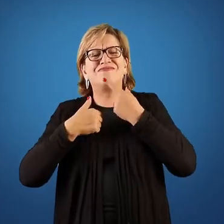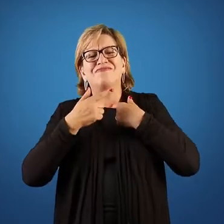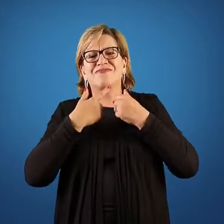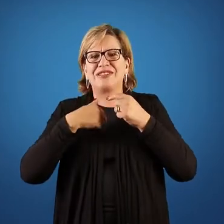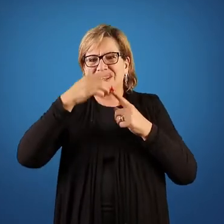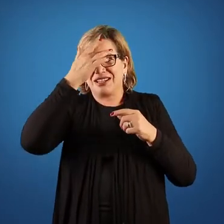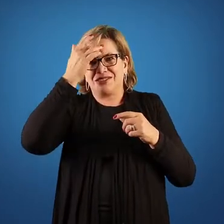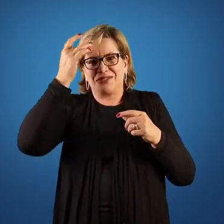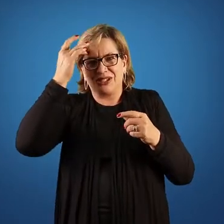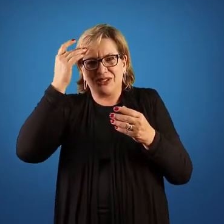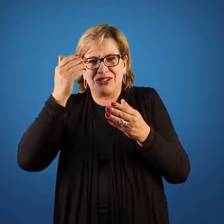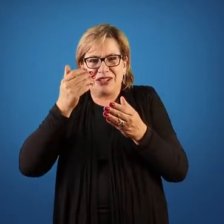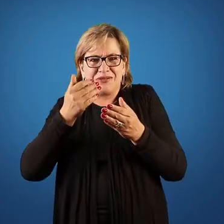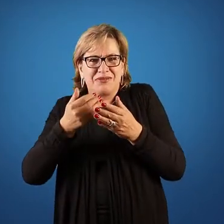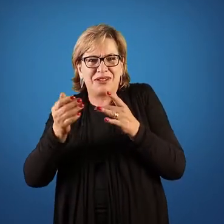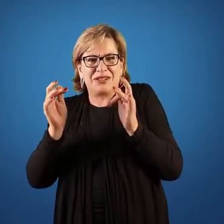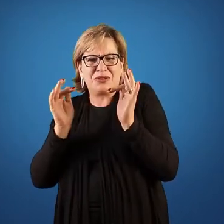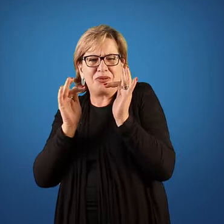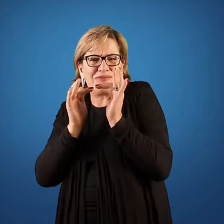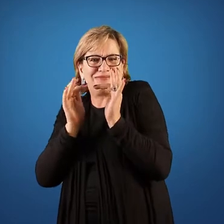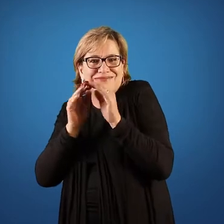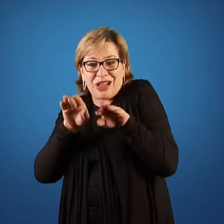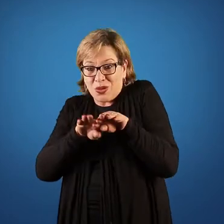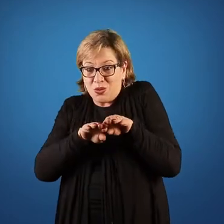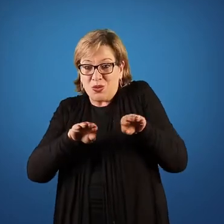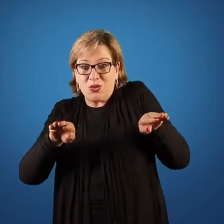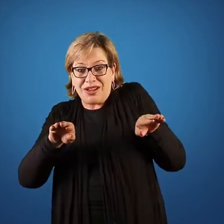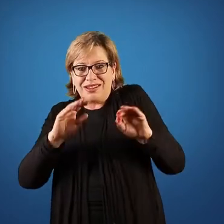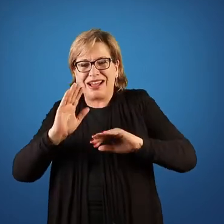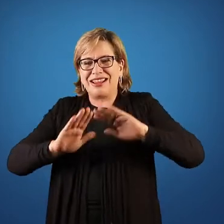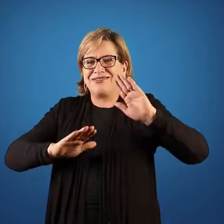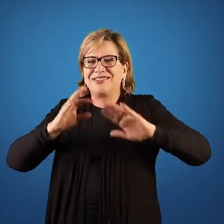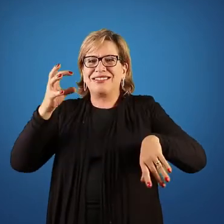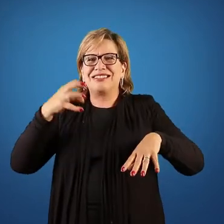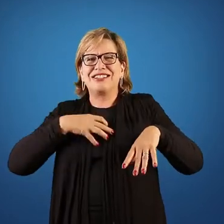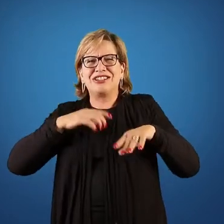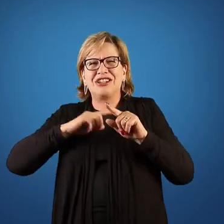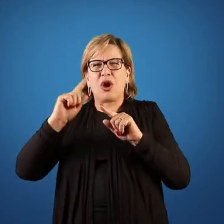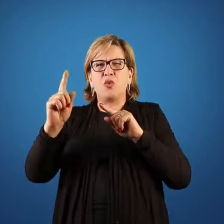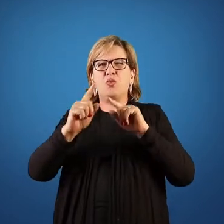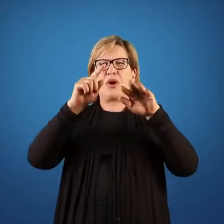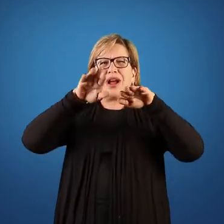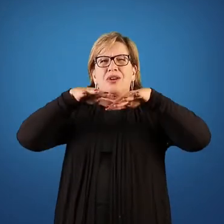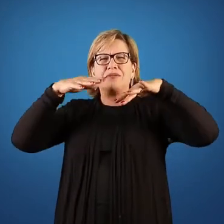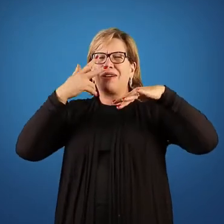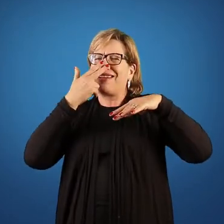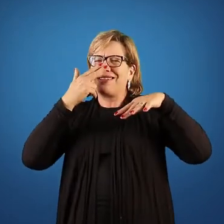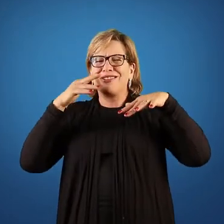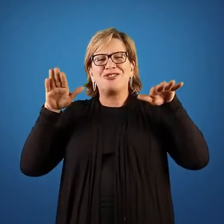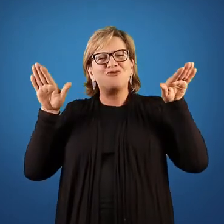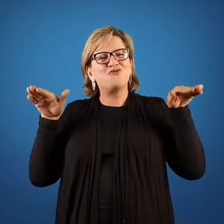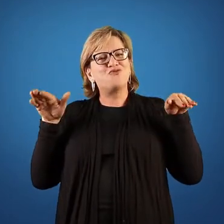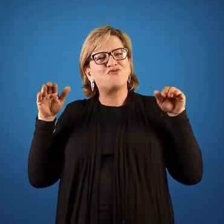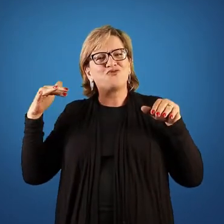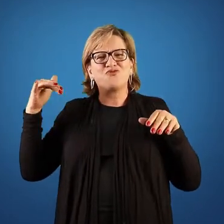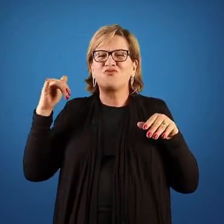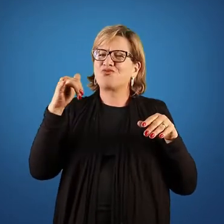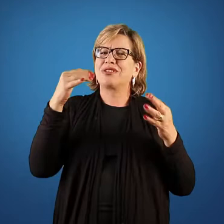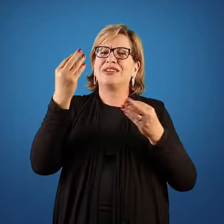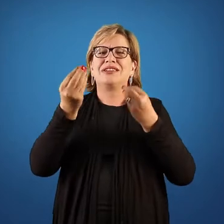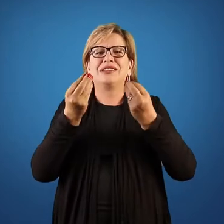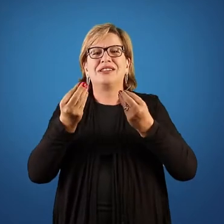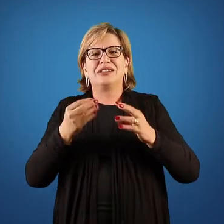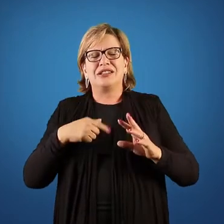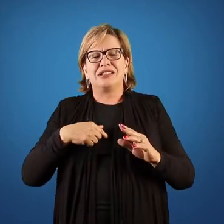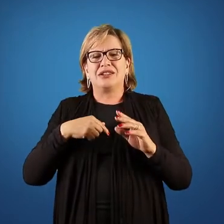de perder um pouco esse contato com o chão, de se sentir nas alturas, se sentir voando. O trapézio